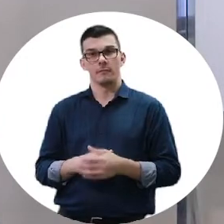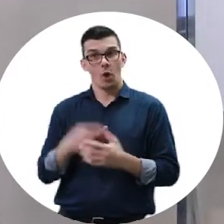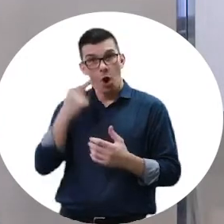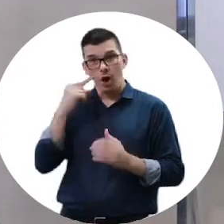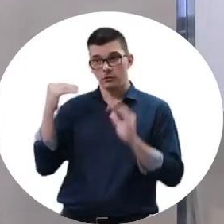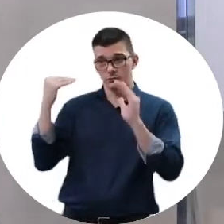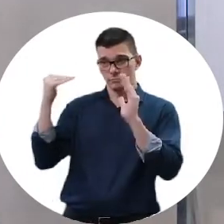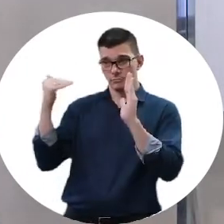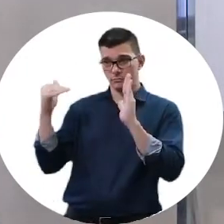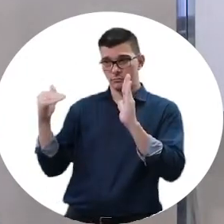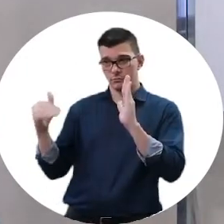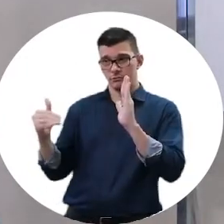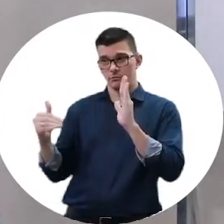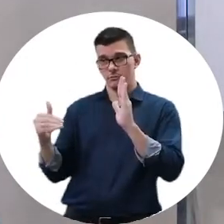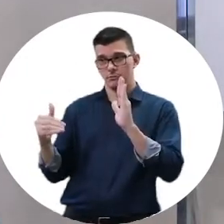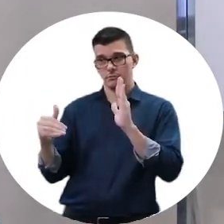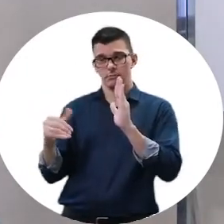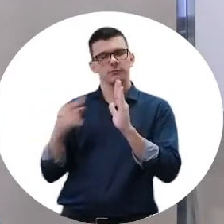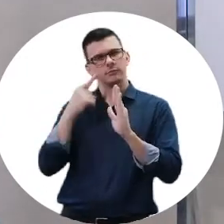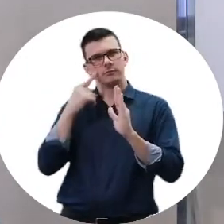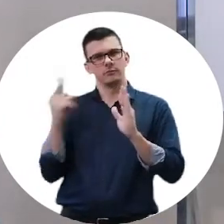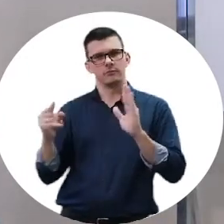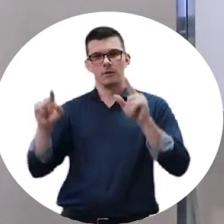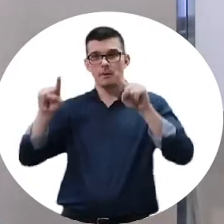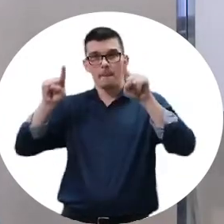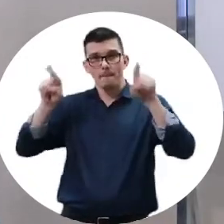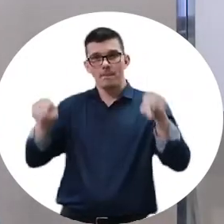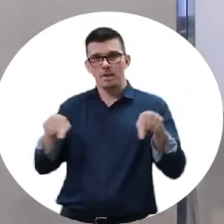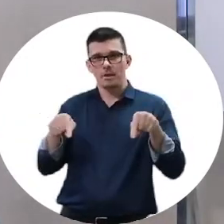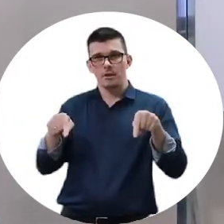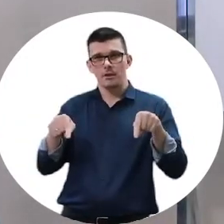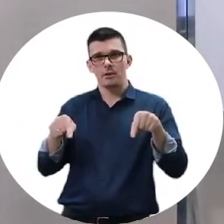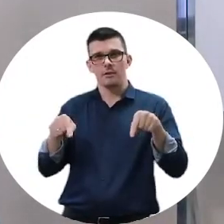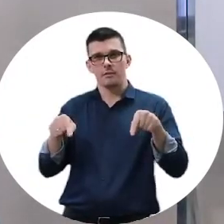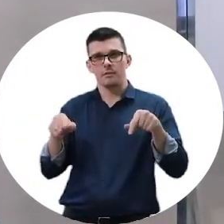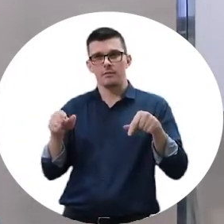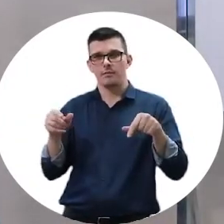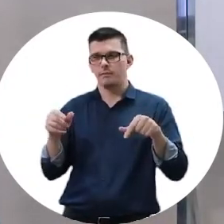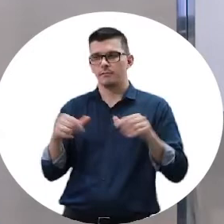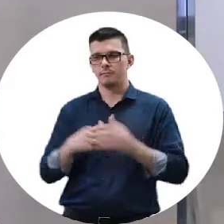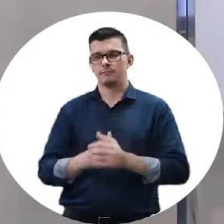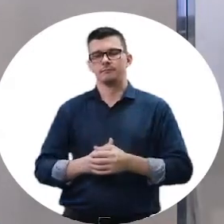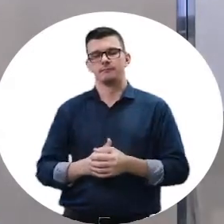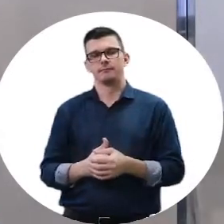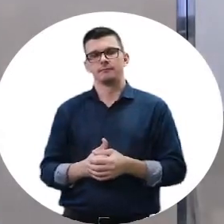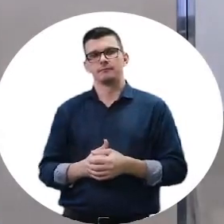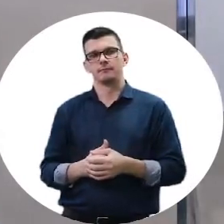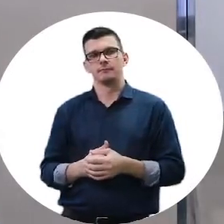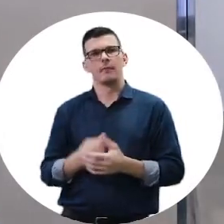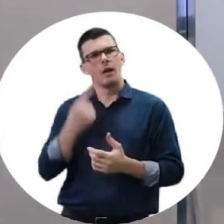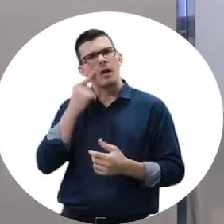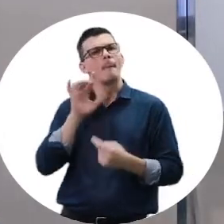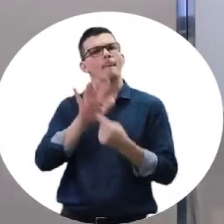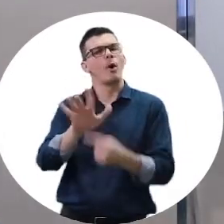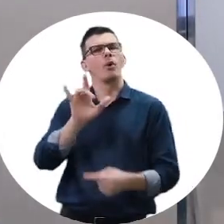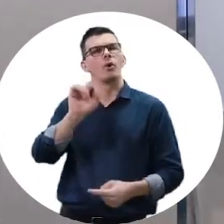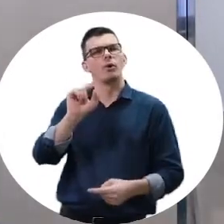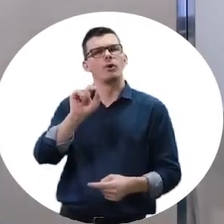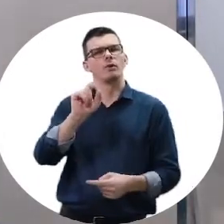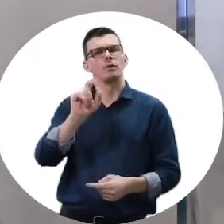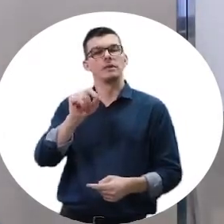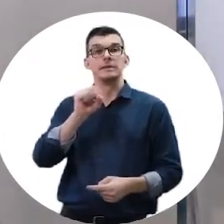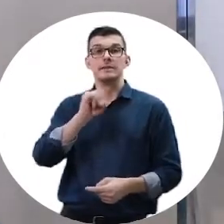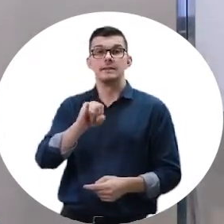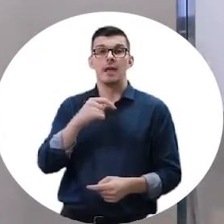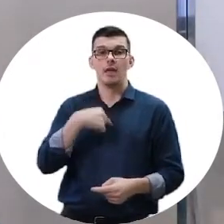MA mais MB. Tirei. Bota um parênteses, coloco o A aqui. Isso mostra o